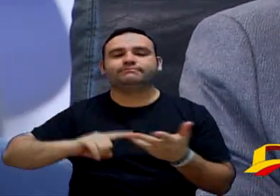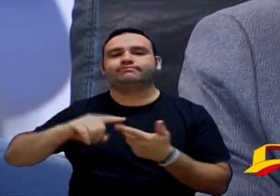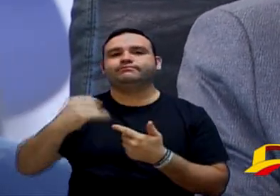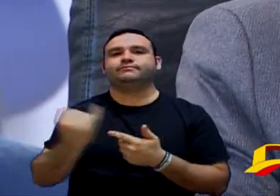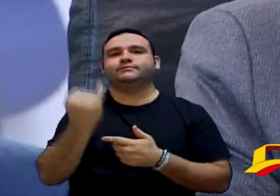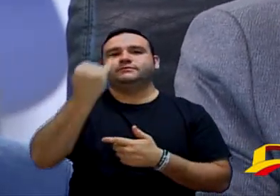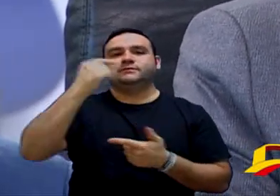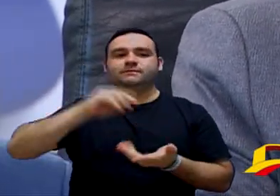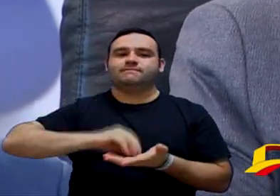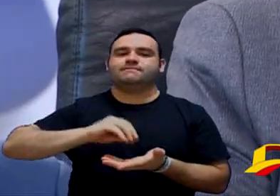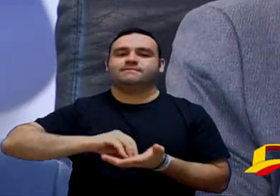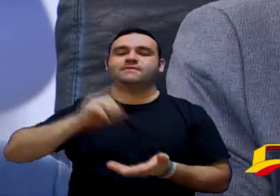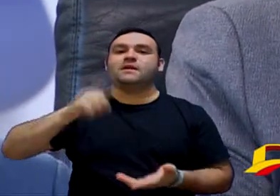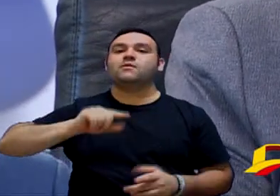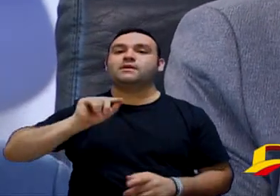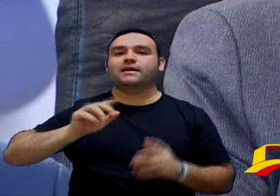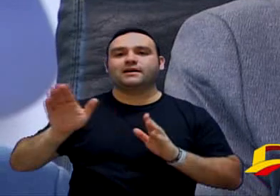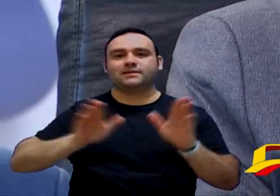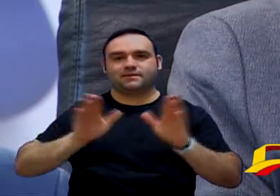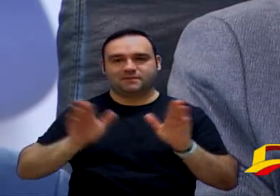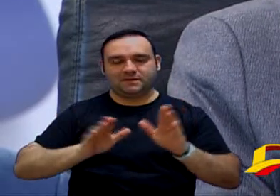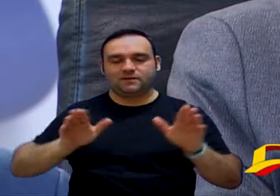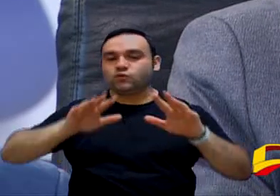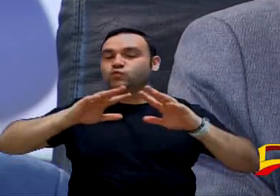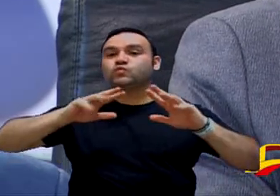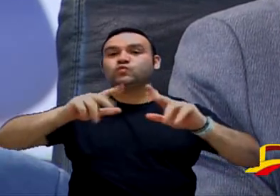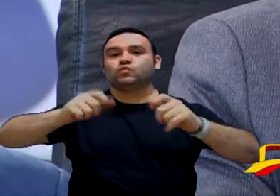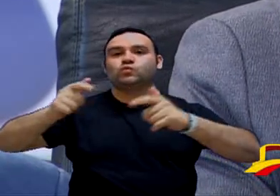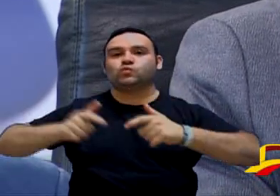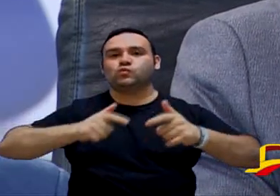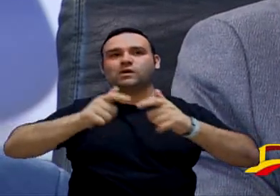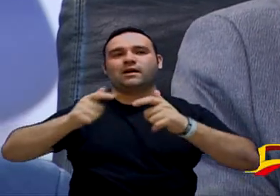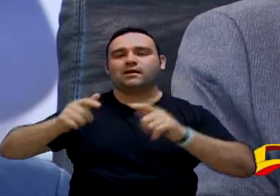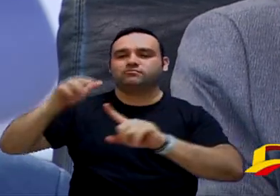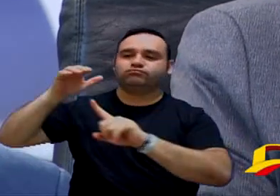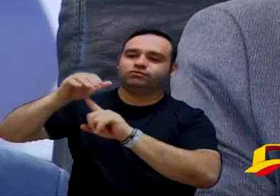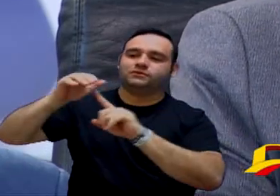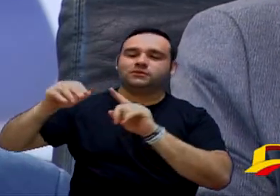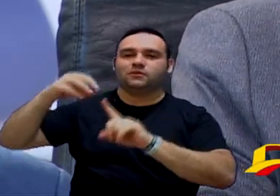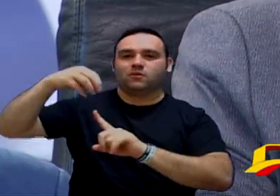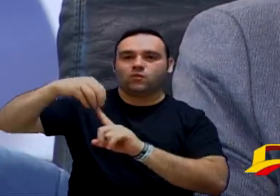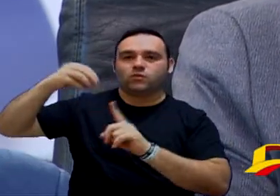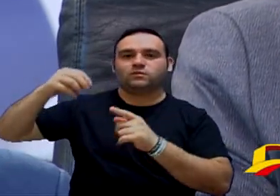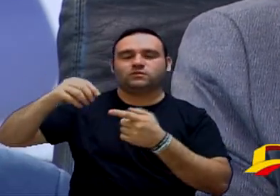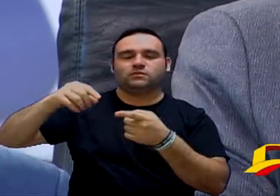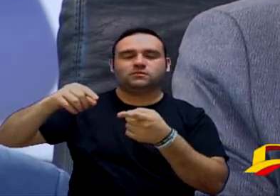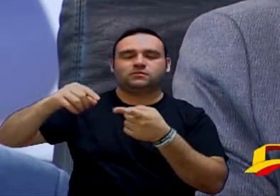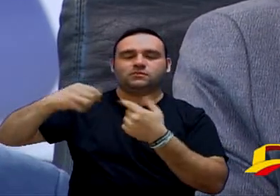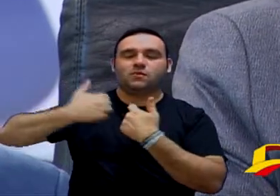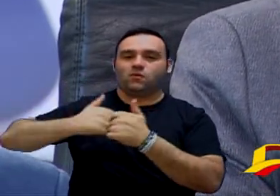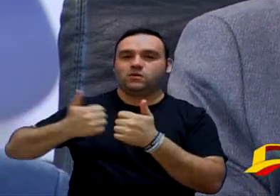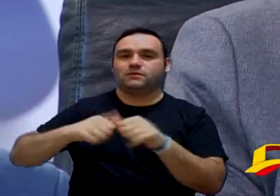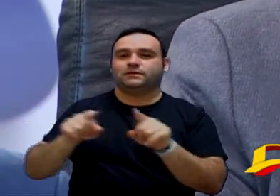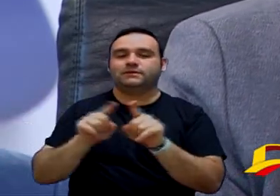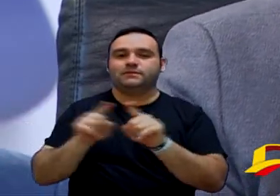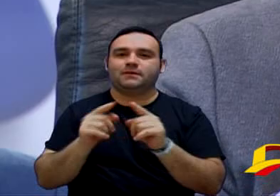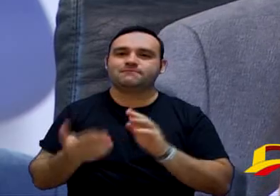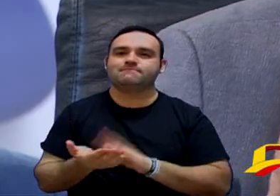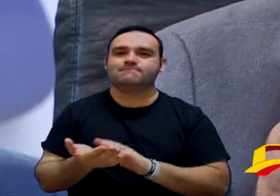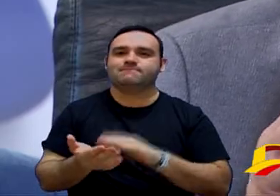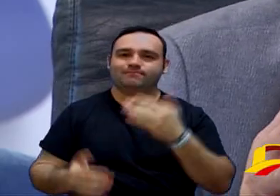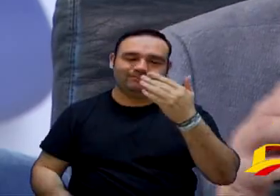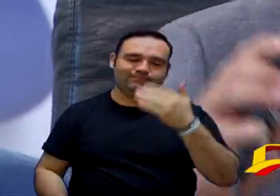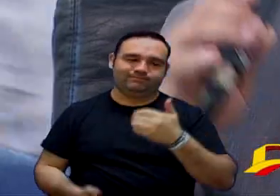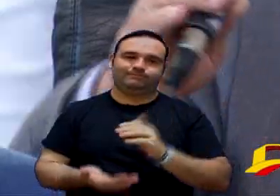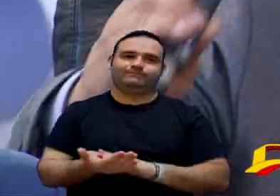aí que é a questão de acessibilidade nos nossos abrigos de ônibus aí e parabenizar você viu